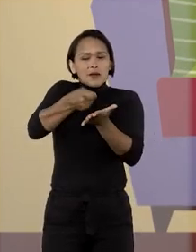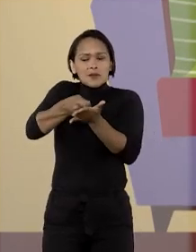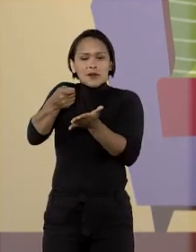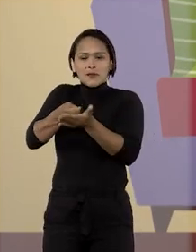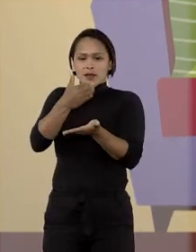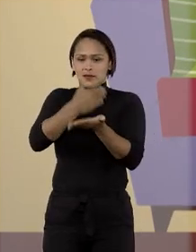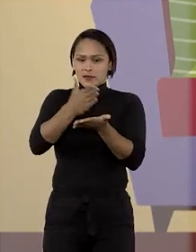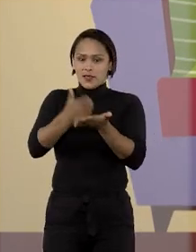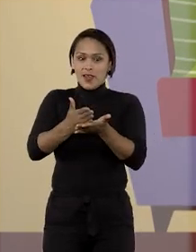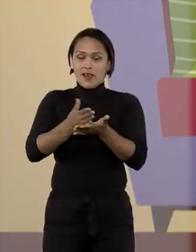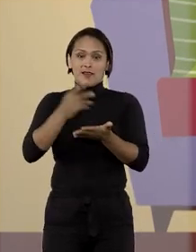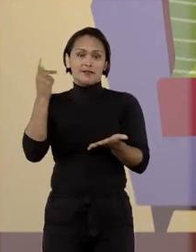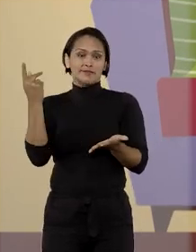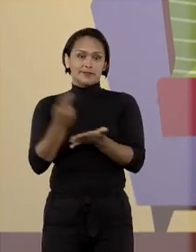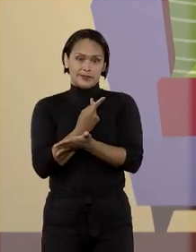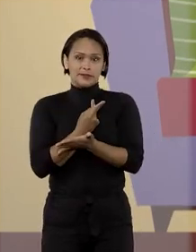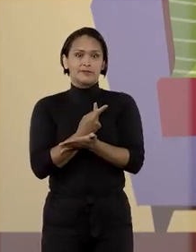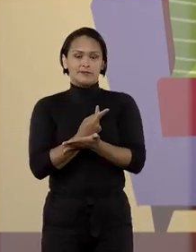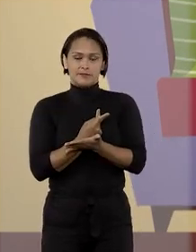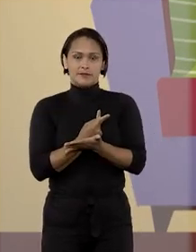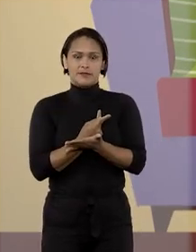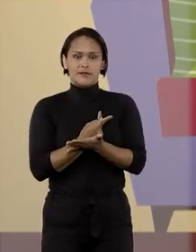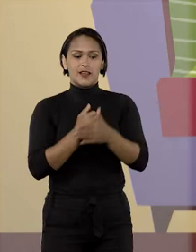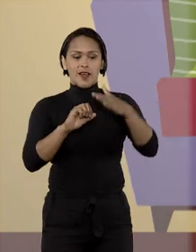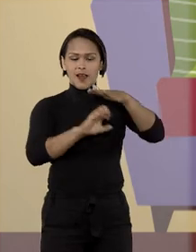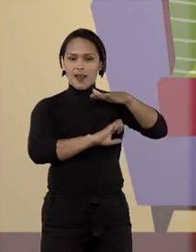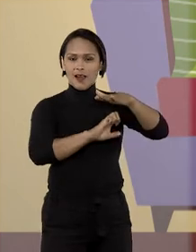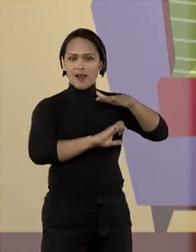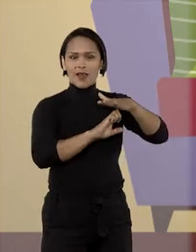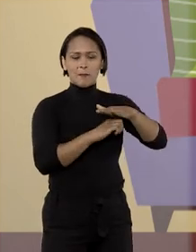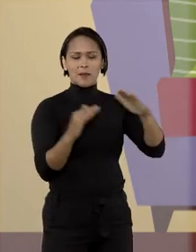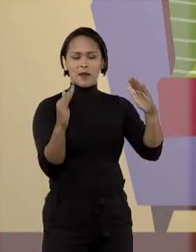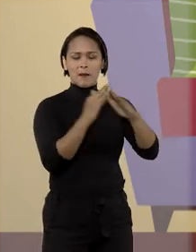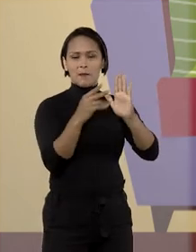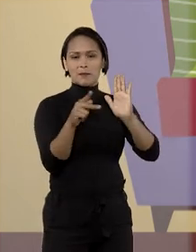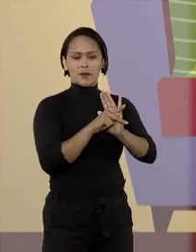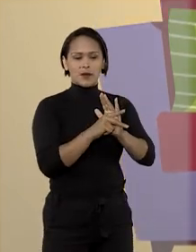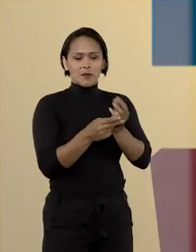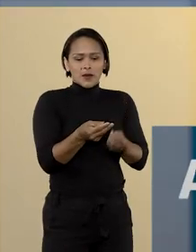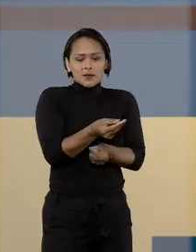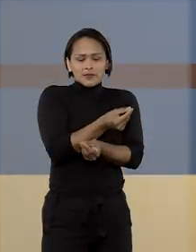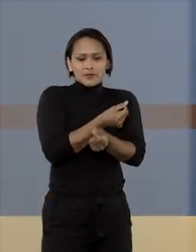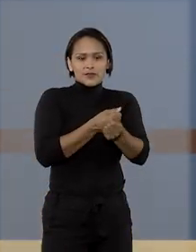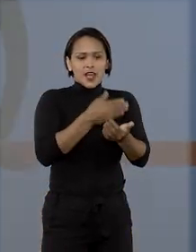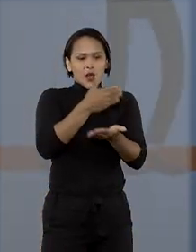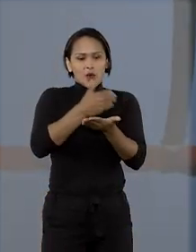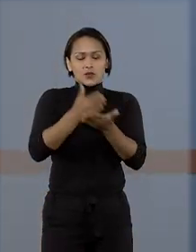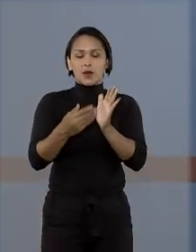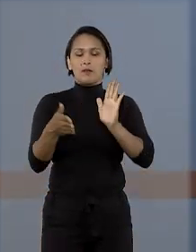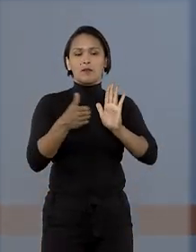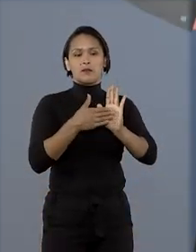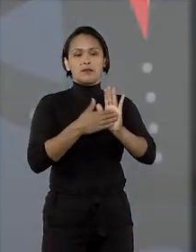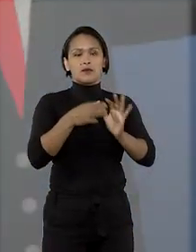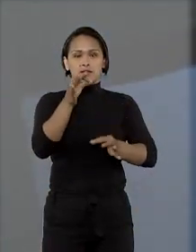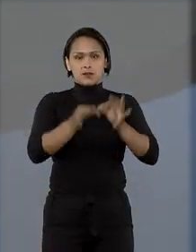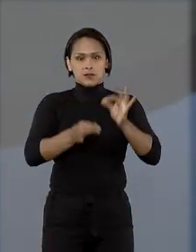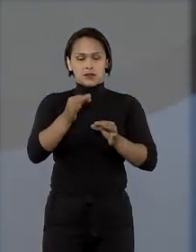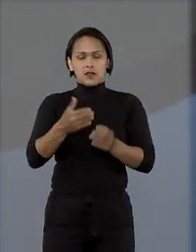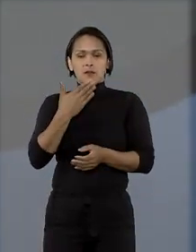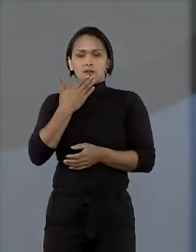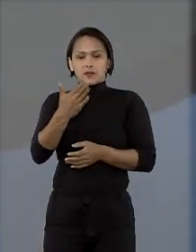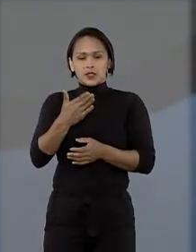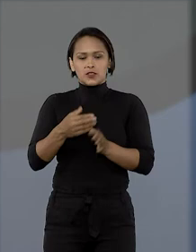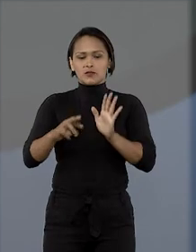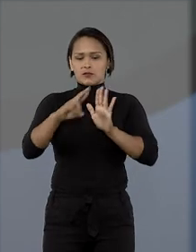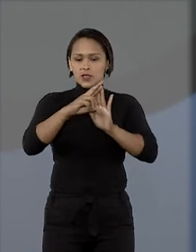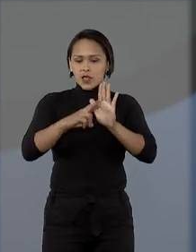e ficou inadimplente. A companhia de habitação que financiou o imóvel propôs na justiça um pedido de resolução do